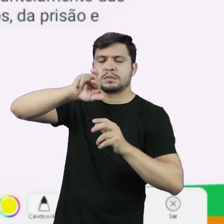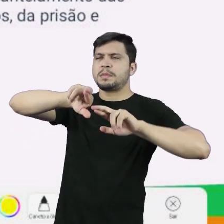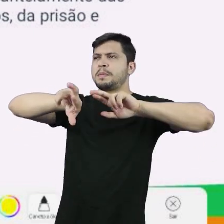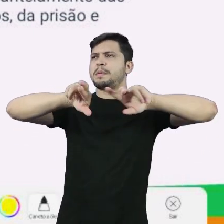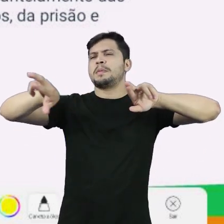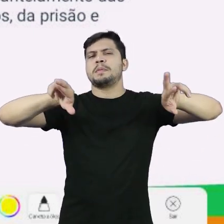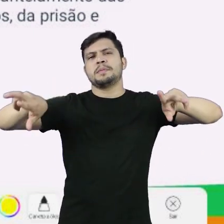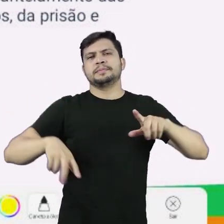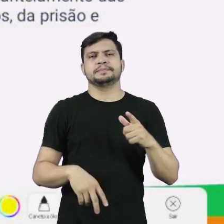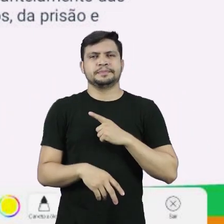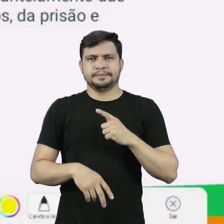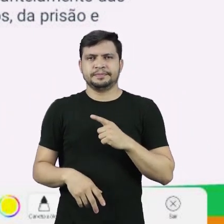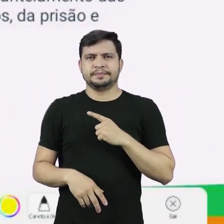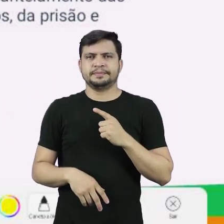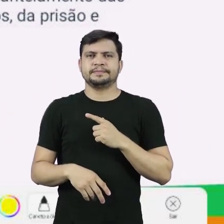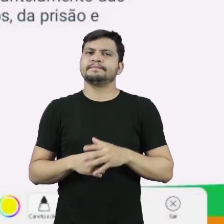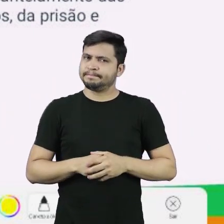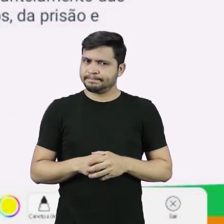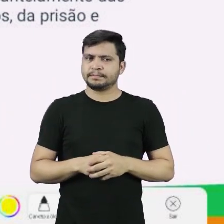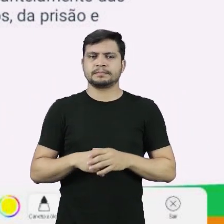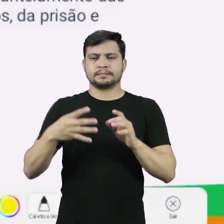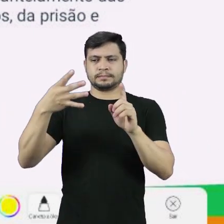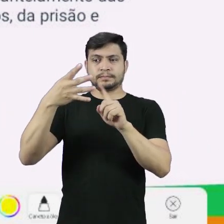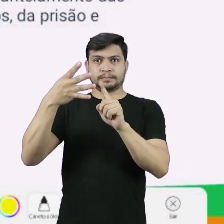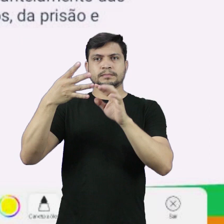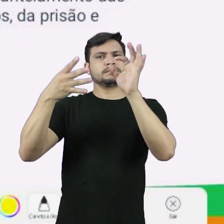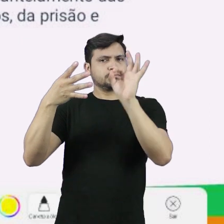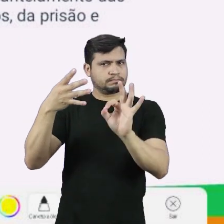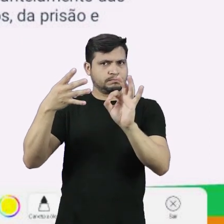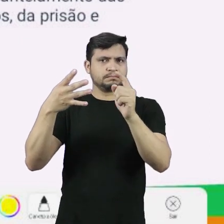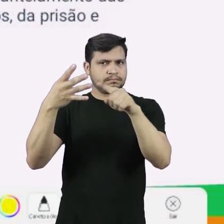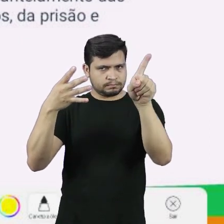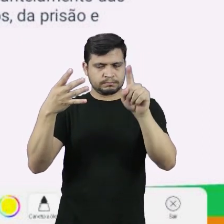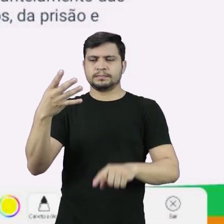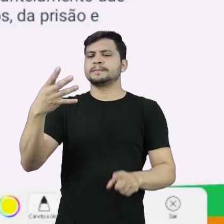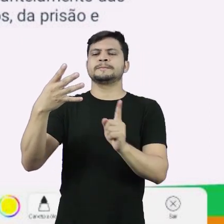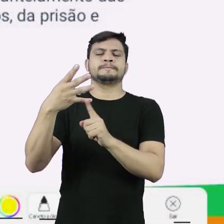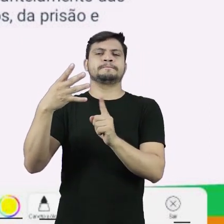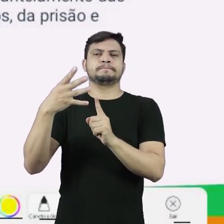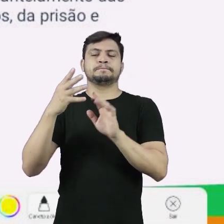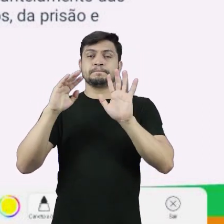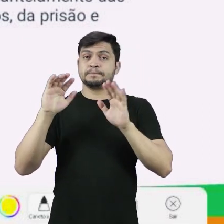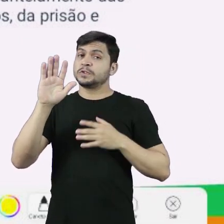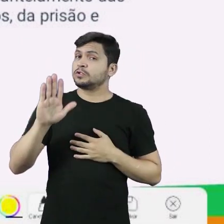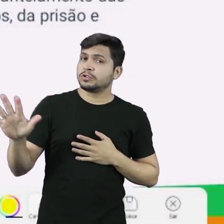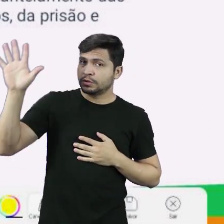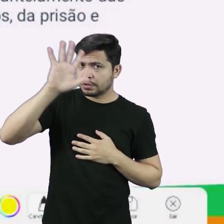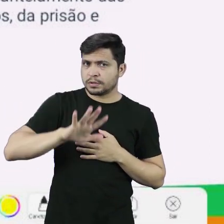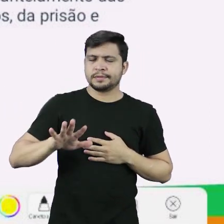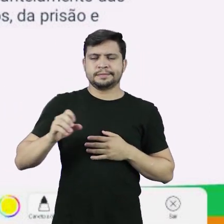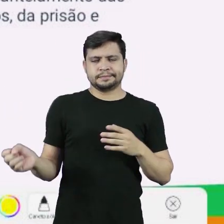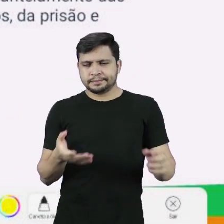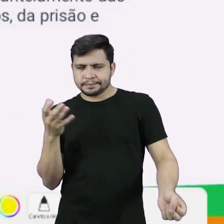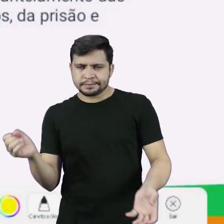Unidos e União Soviética? Então, item 3, item correto. 4. De maneira geral, nos novos